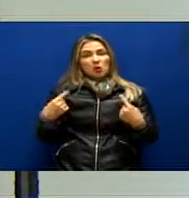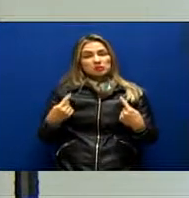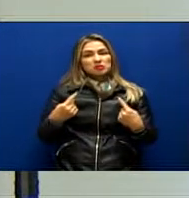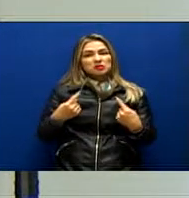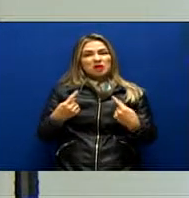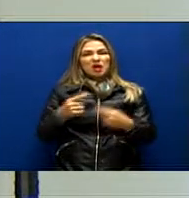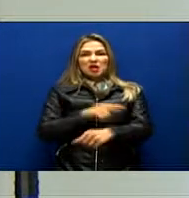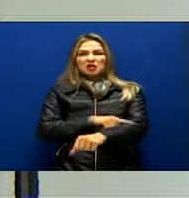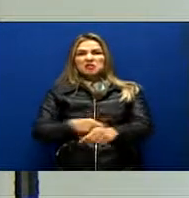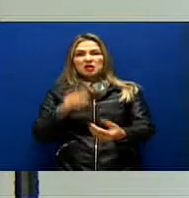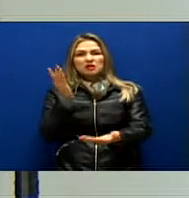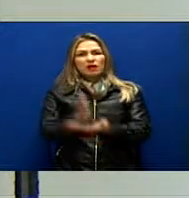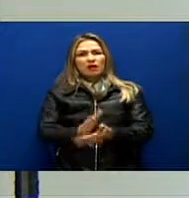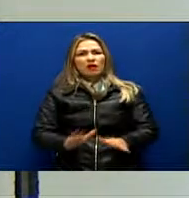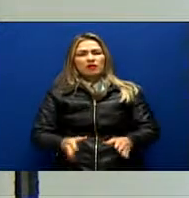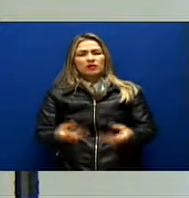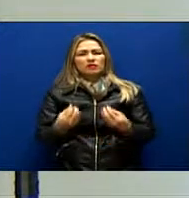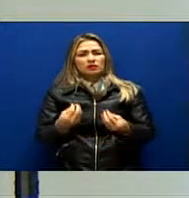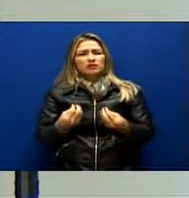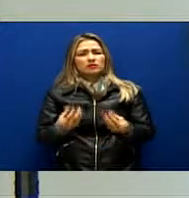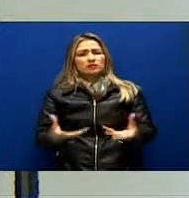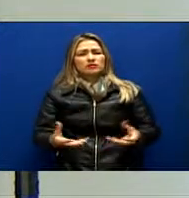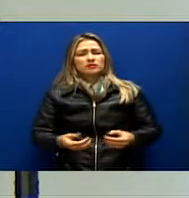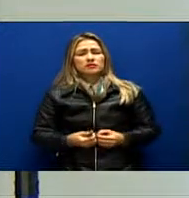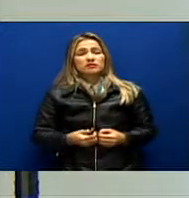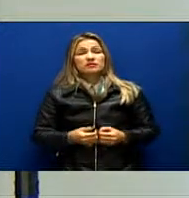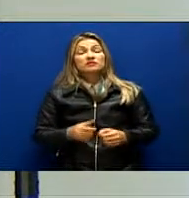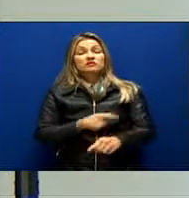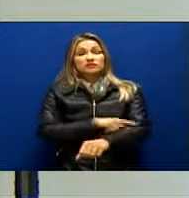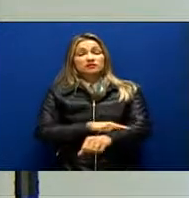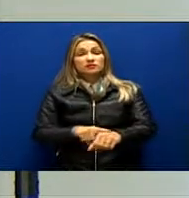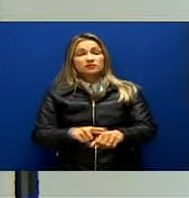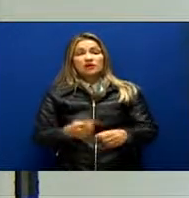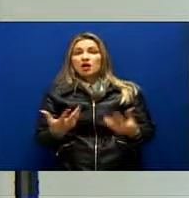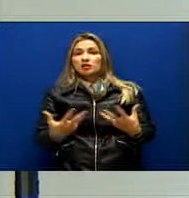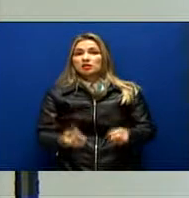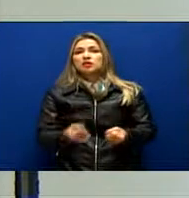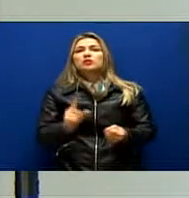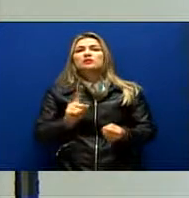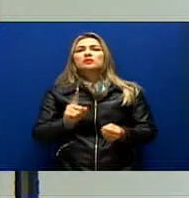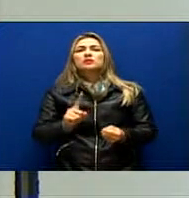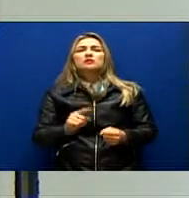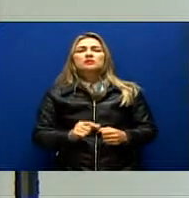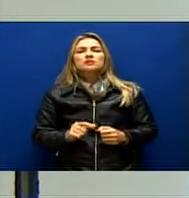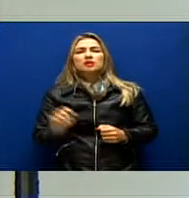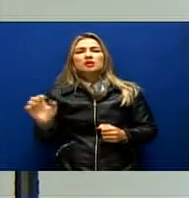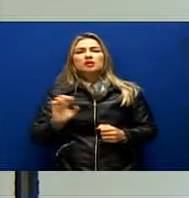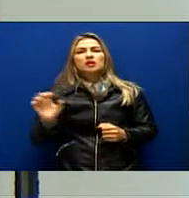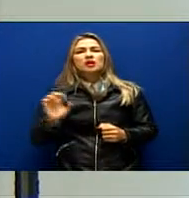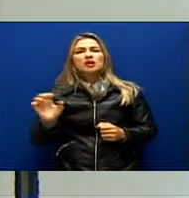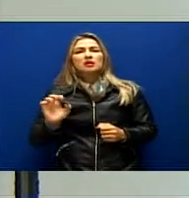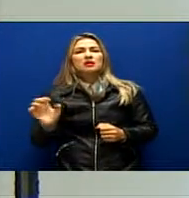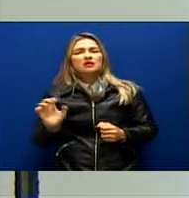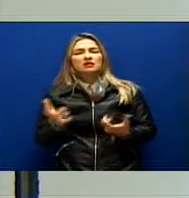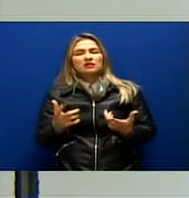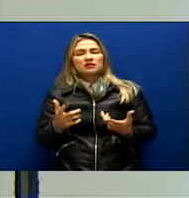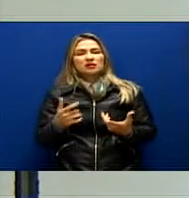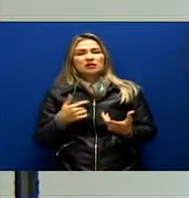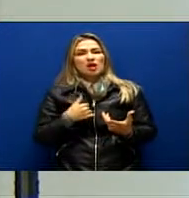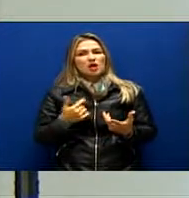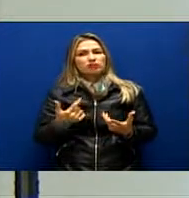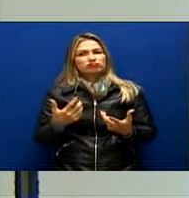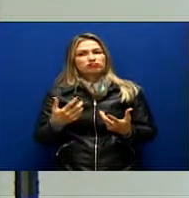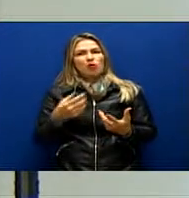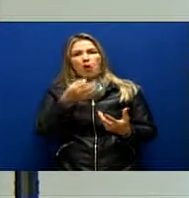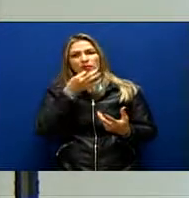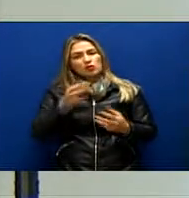sexuais. Não concordo, mas respeito e desafio os 700 mil habitantes